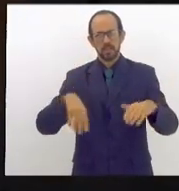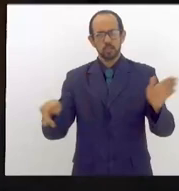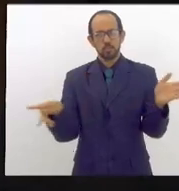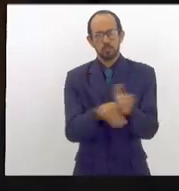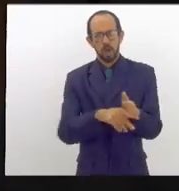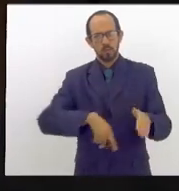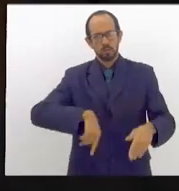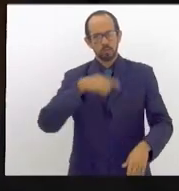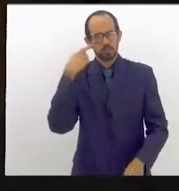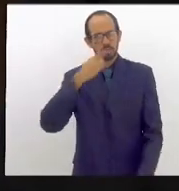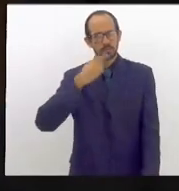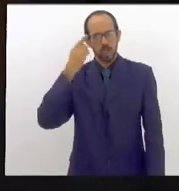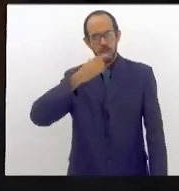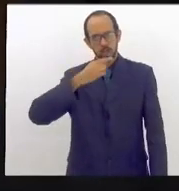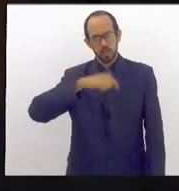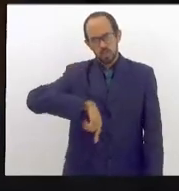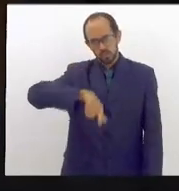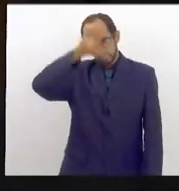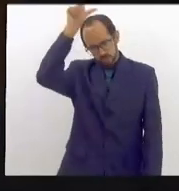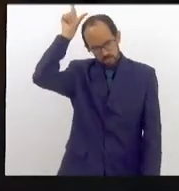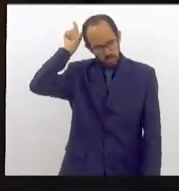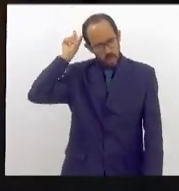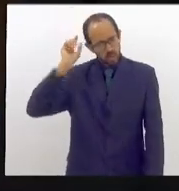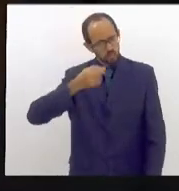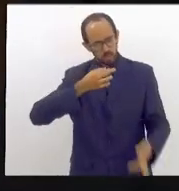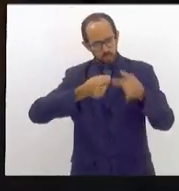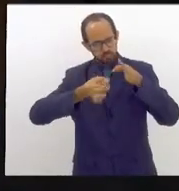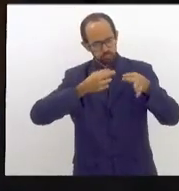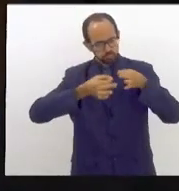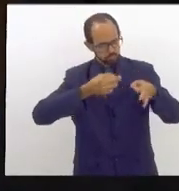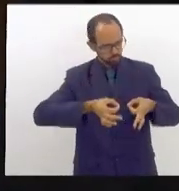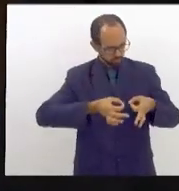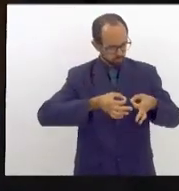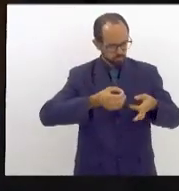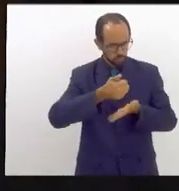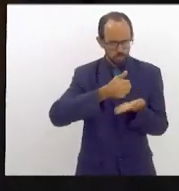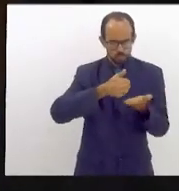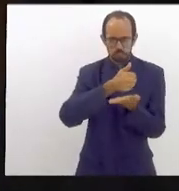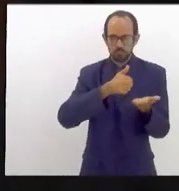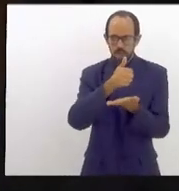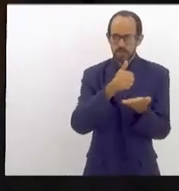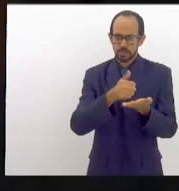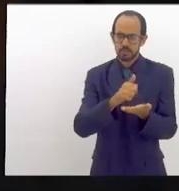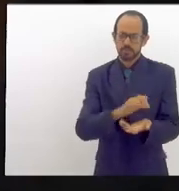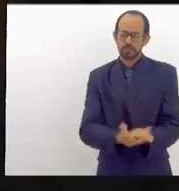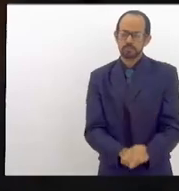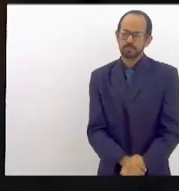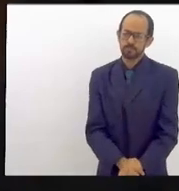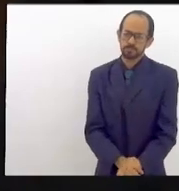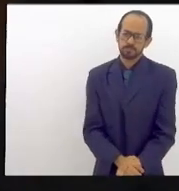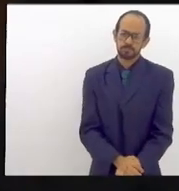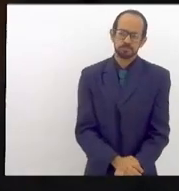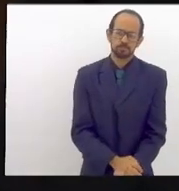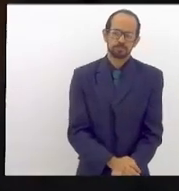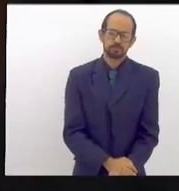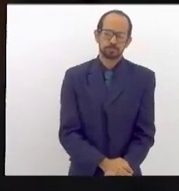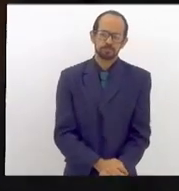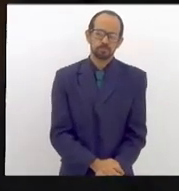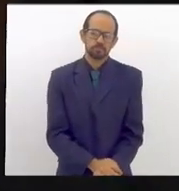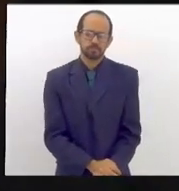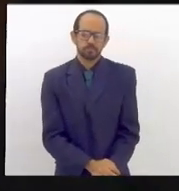o próprio Deputado Luiz Paulo tenham dados argumentos que fundamentam essa posição queria deixar bem